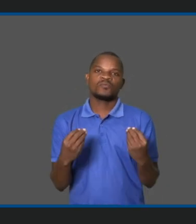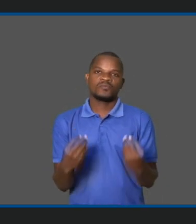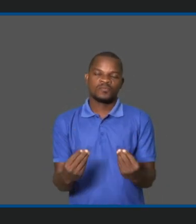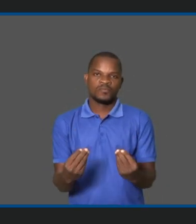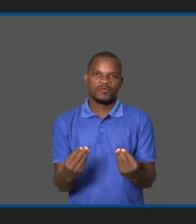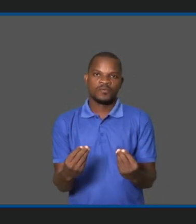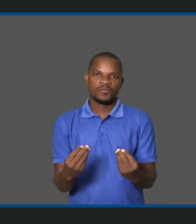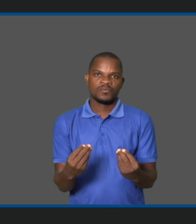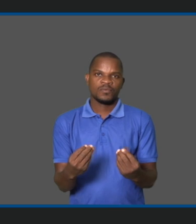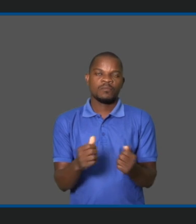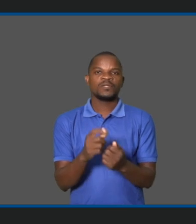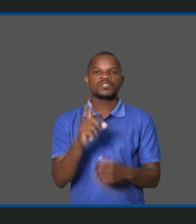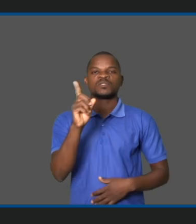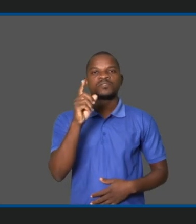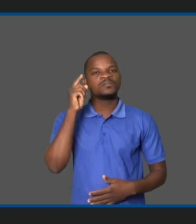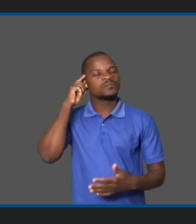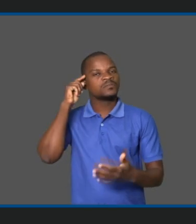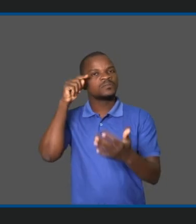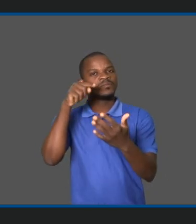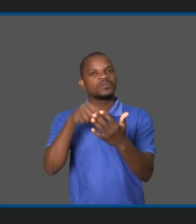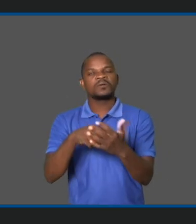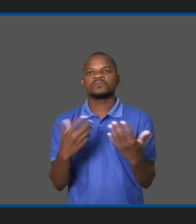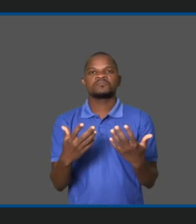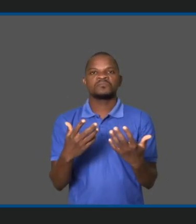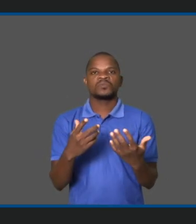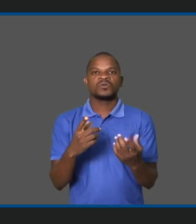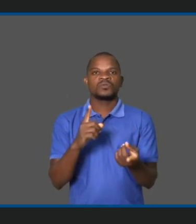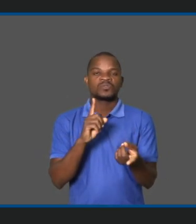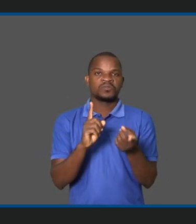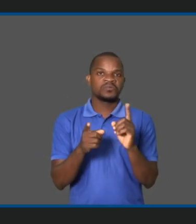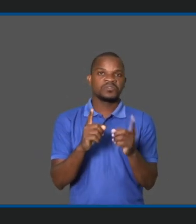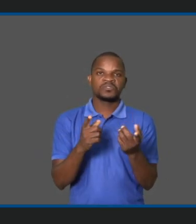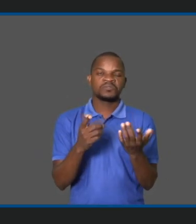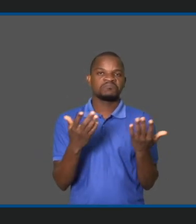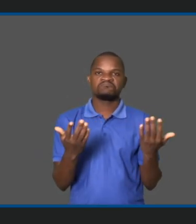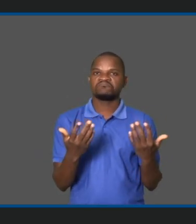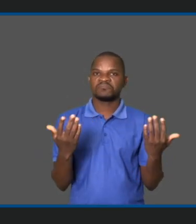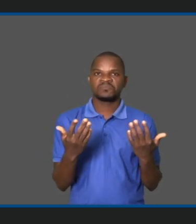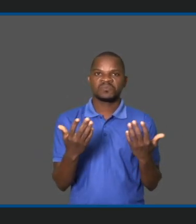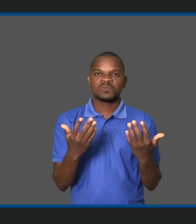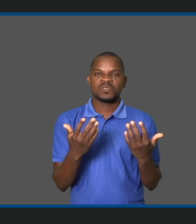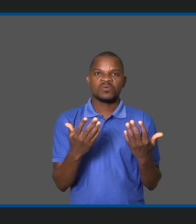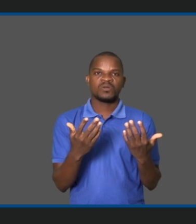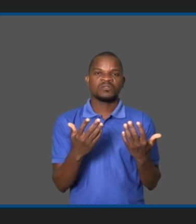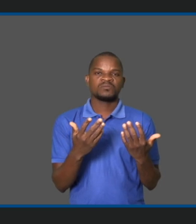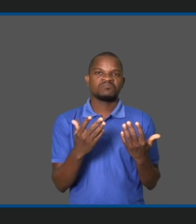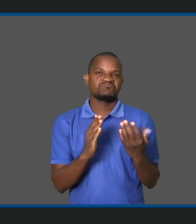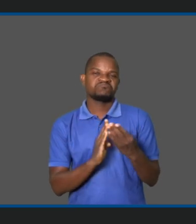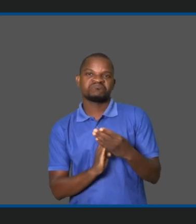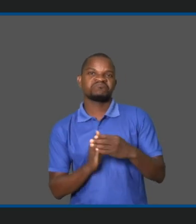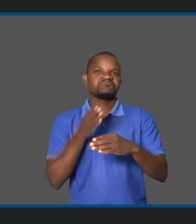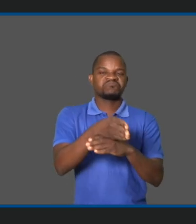que houve uma suspensão dos direitos dos cidadãos. Os direitos estão ali. Tem que ser respeitados,